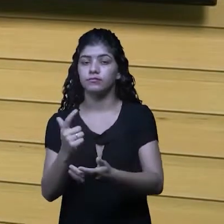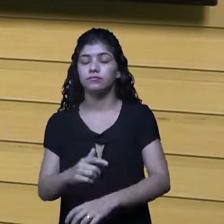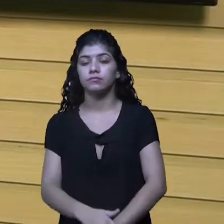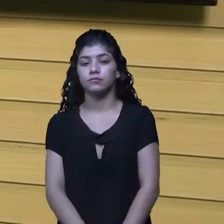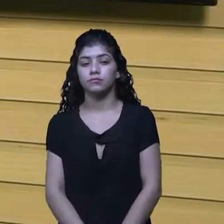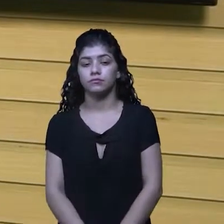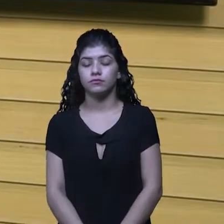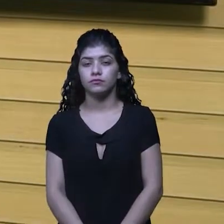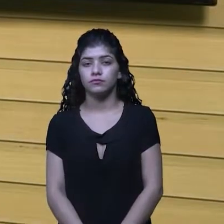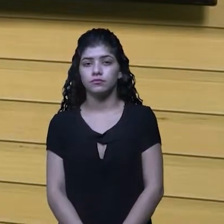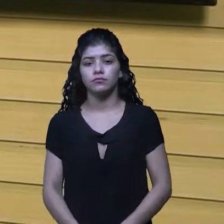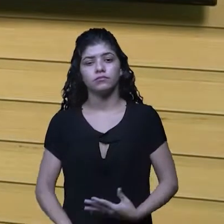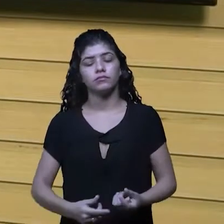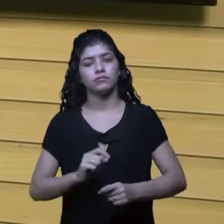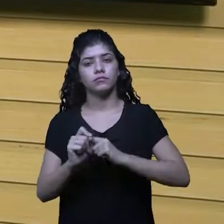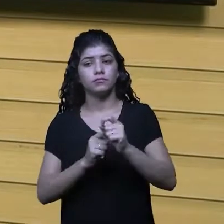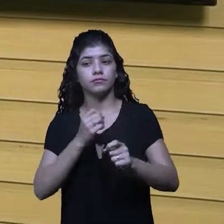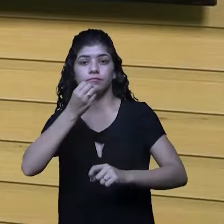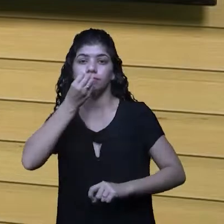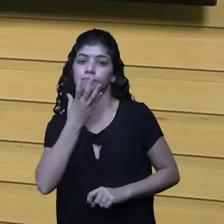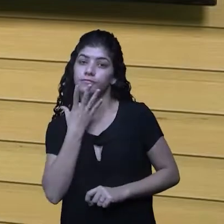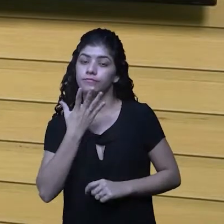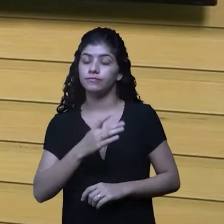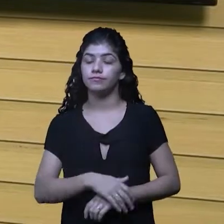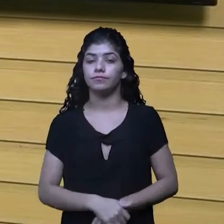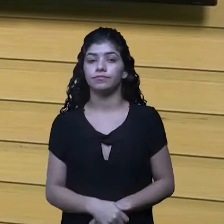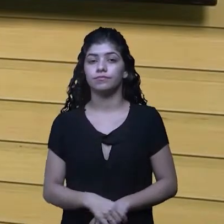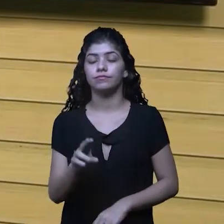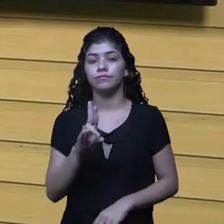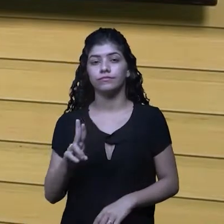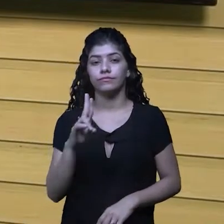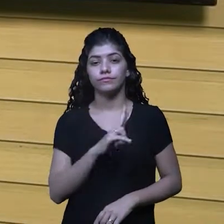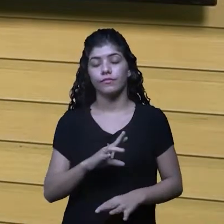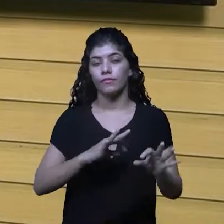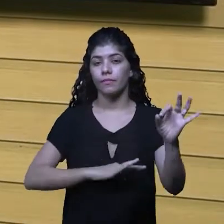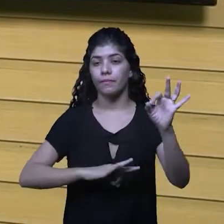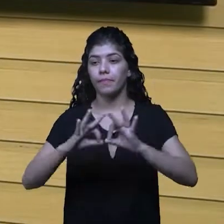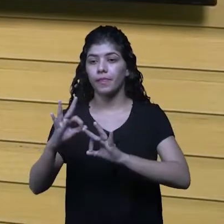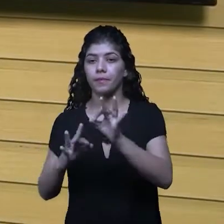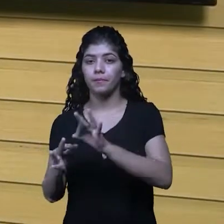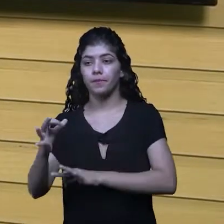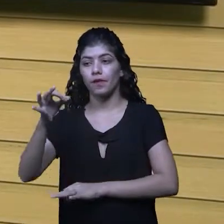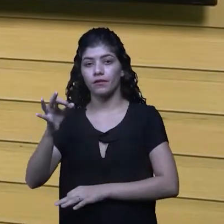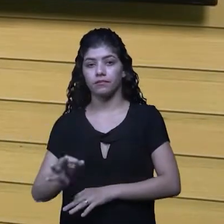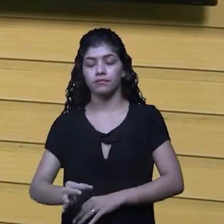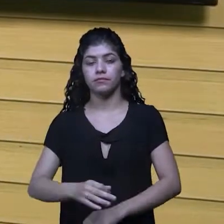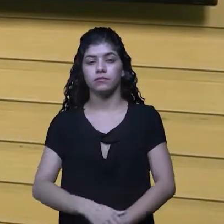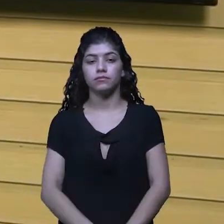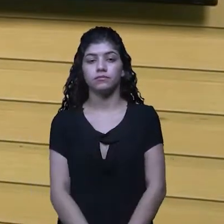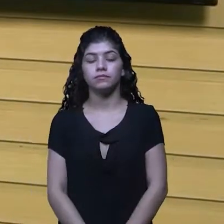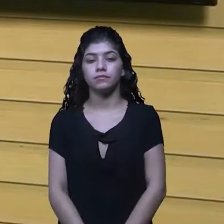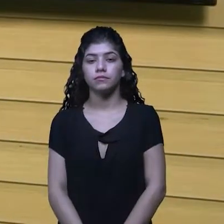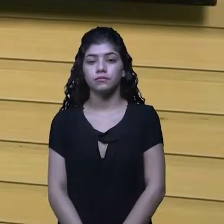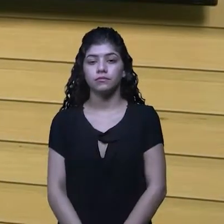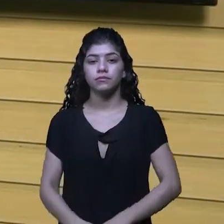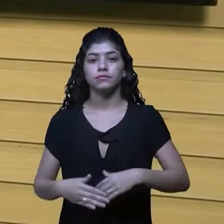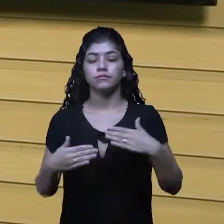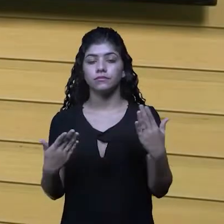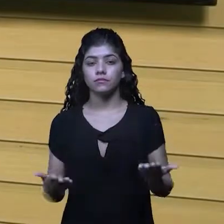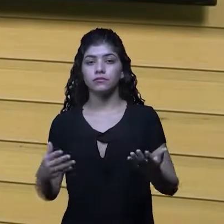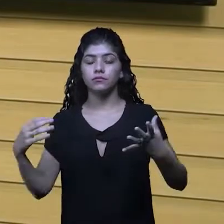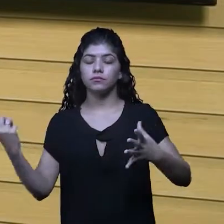comprado. Então, essas são algumas vantagens, tá, da calibração feita da forma correta.